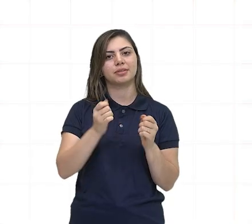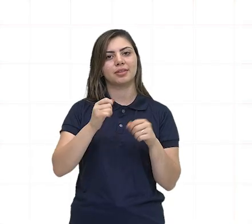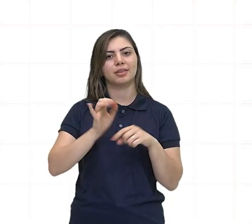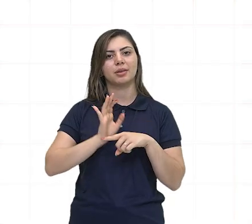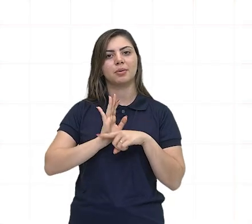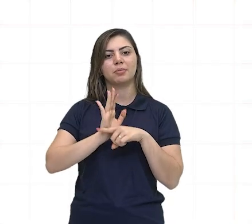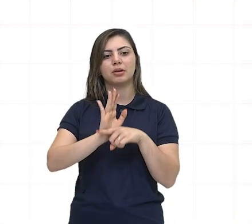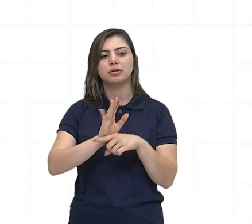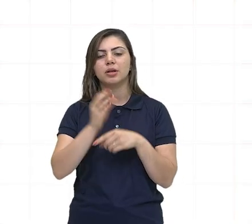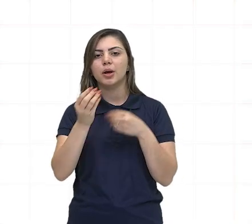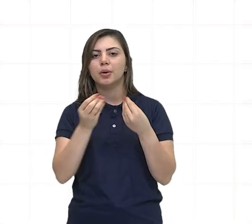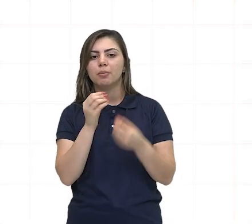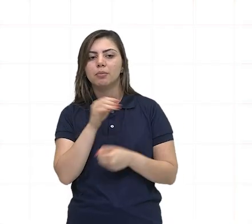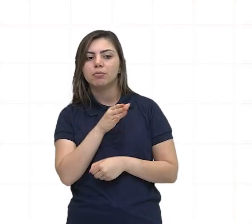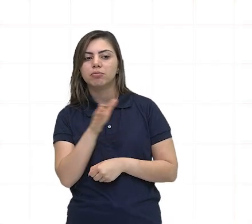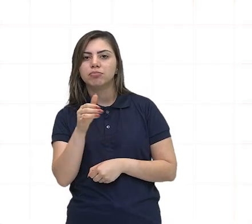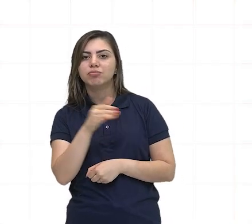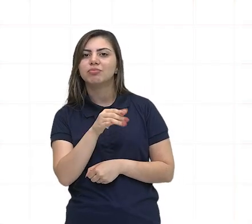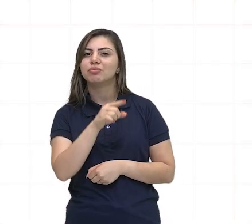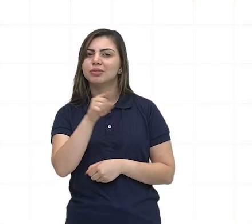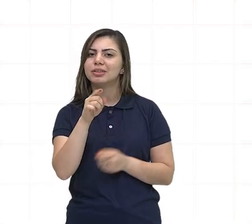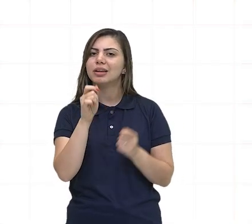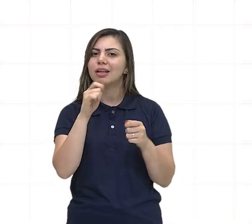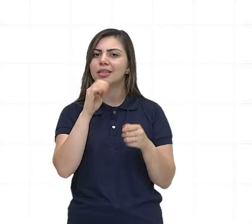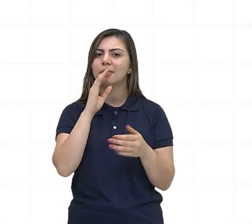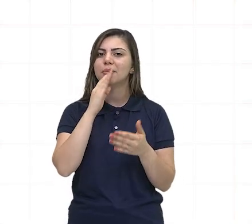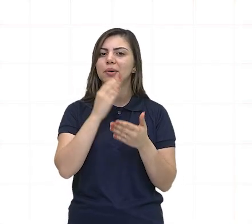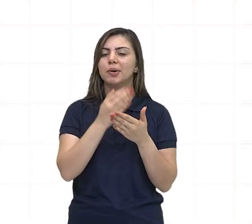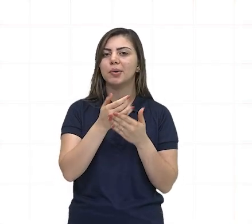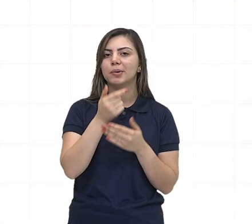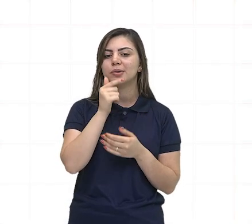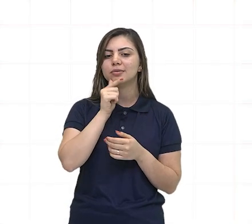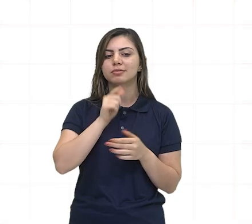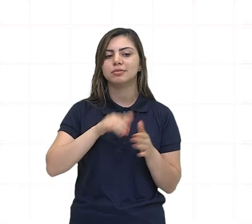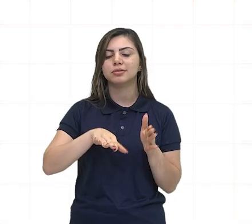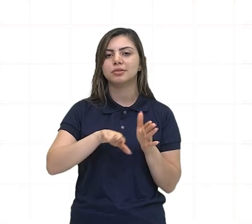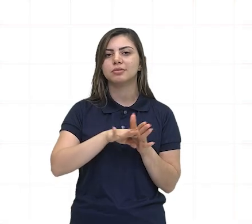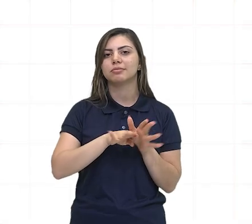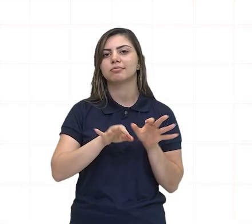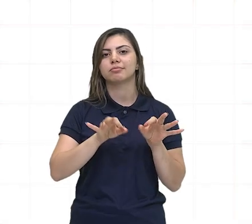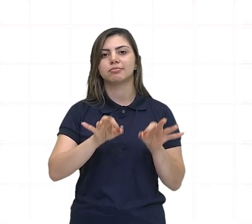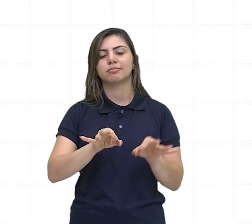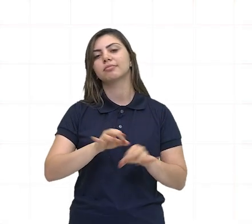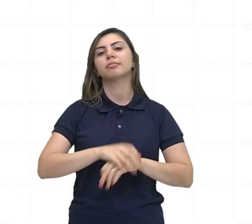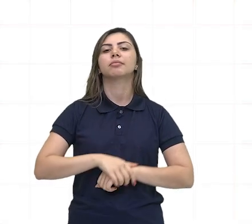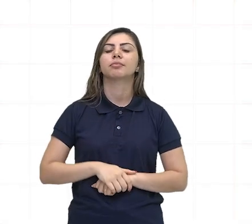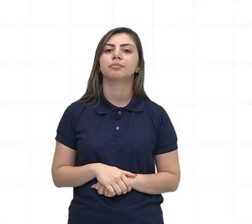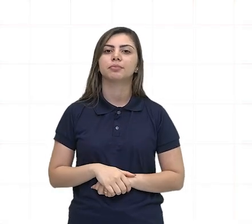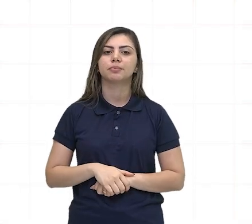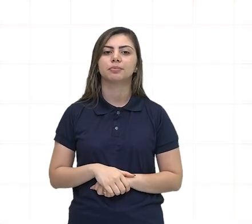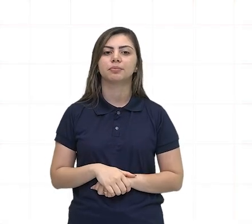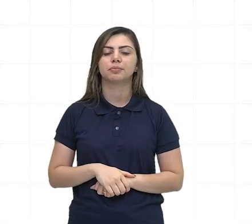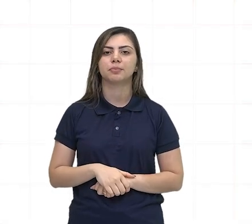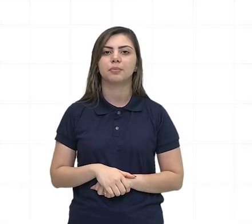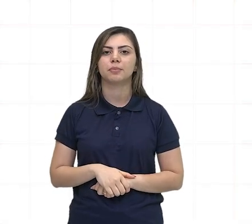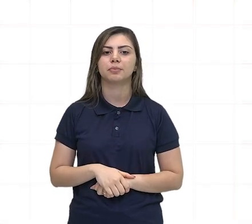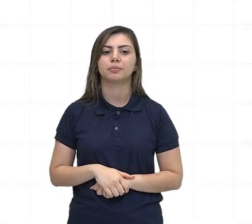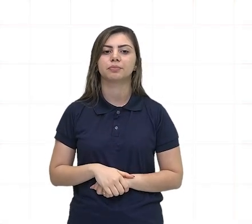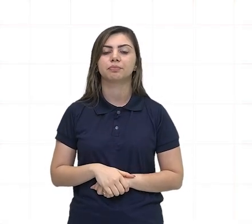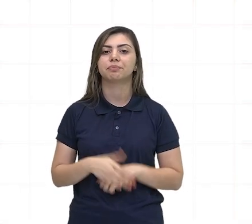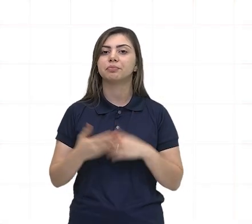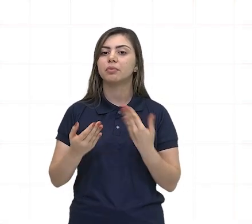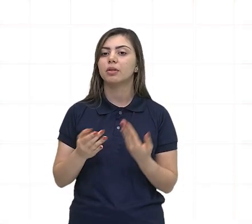uma bússola, pode confiar na bússola como um meio de orientação.